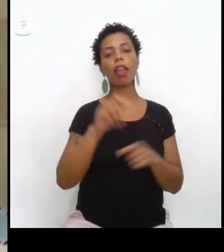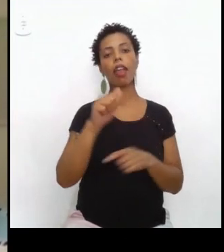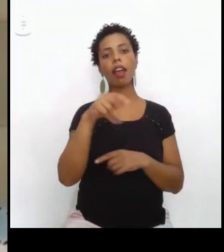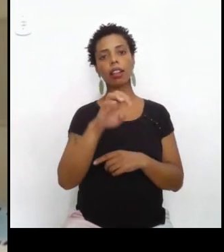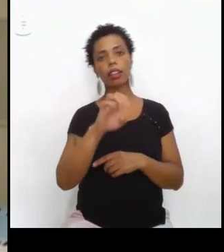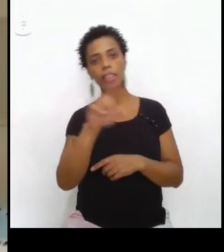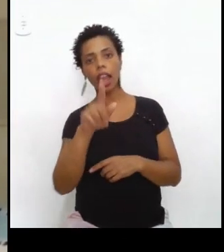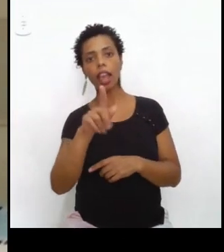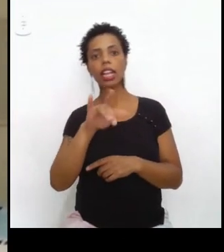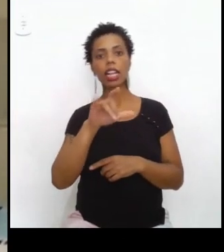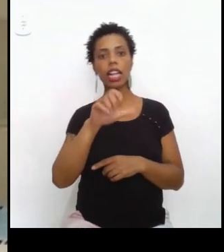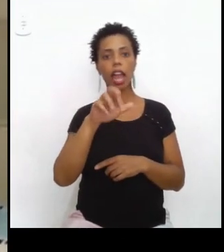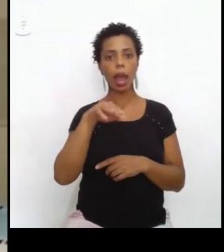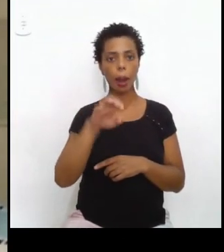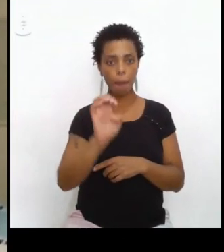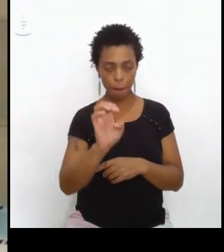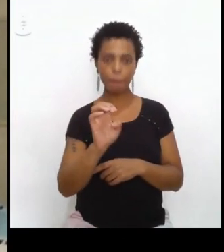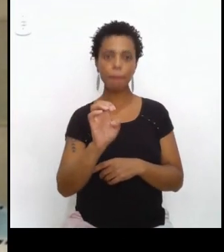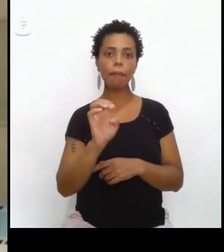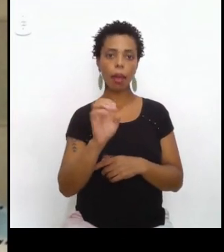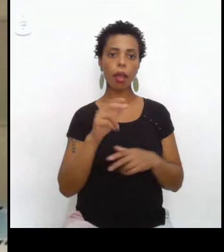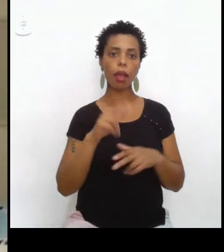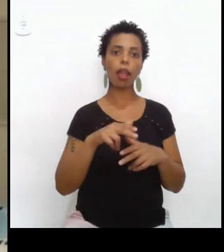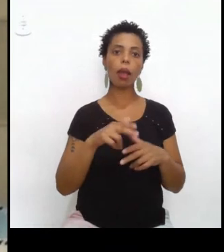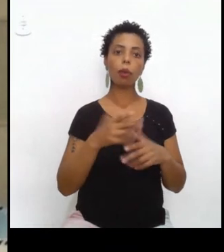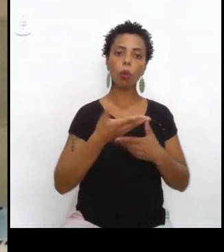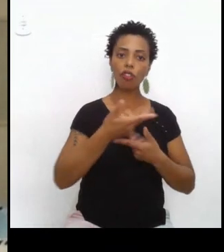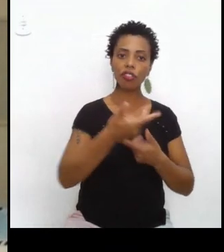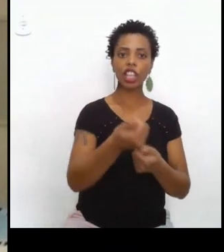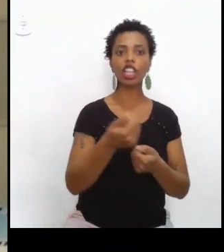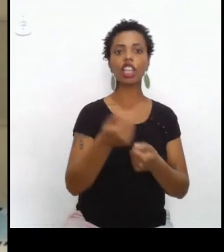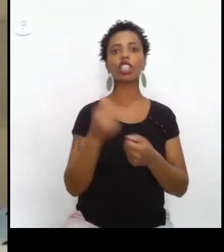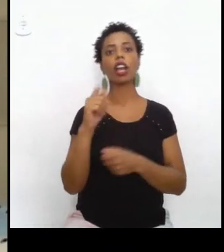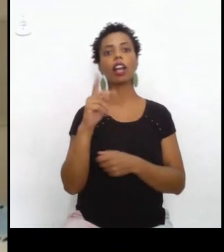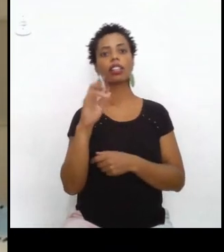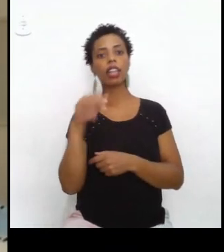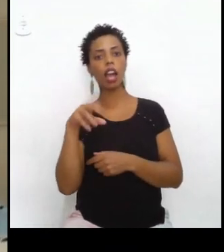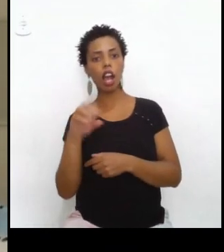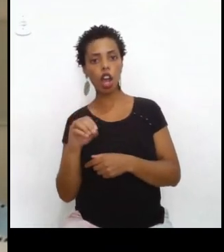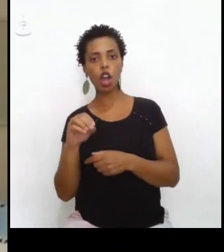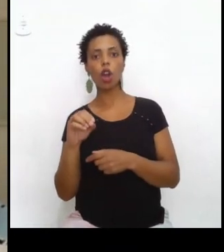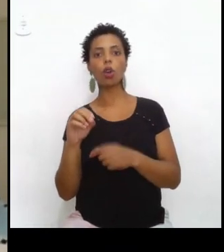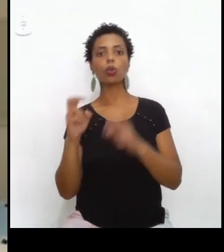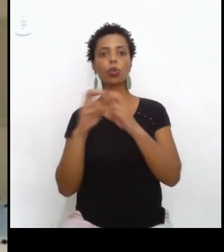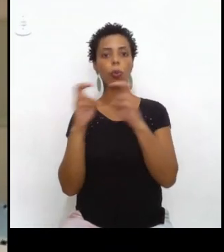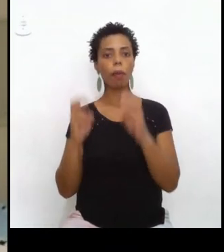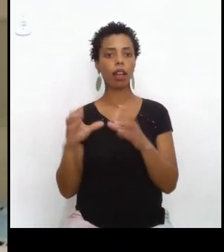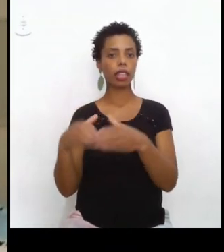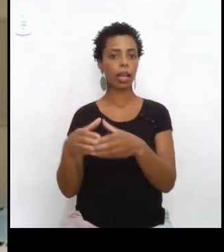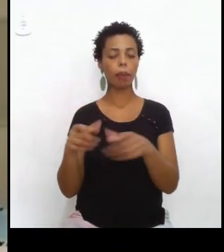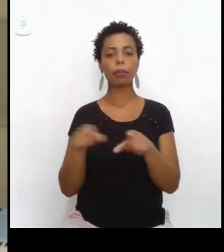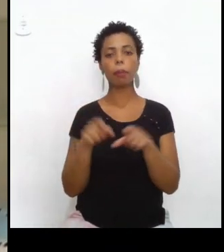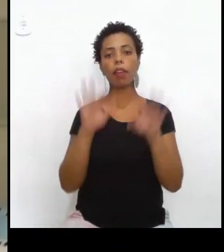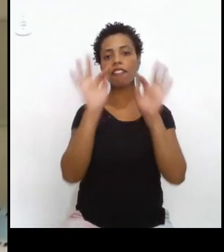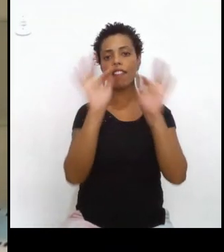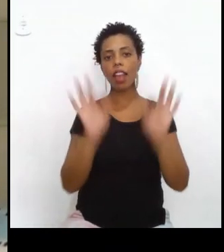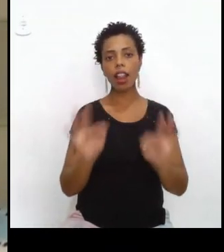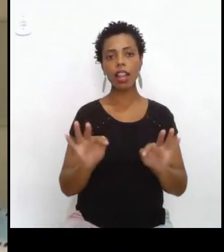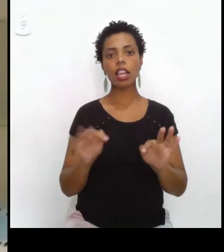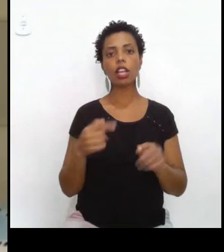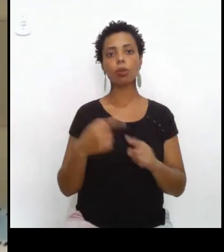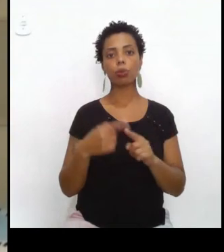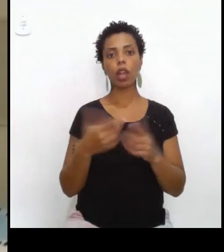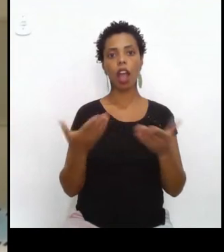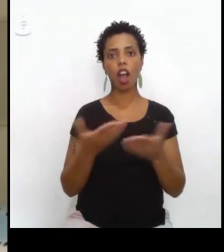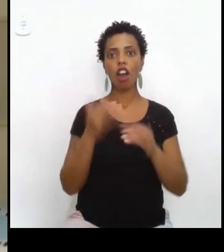e Adriano equipe do mas é fico feliz em saber tem fim deste comunicado que Guilherme fez